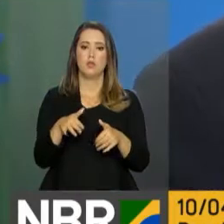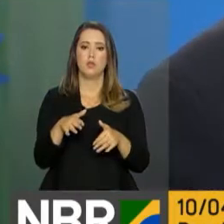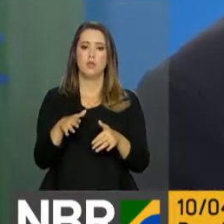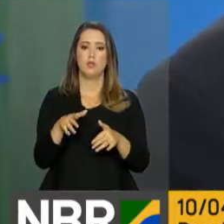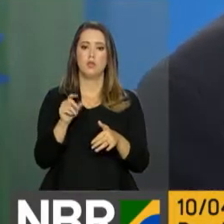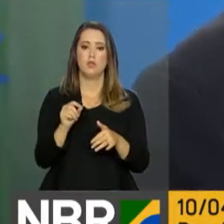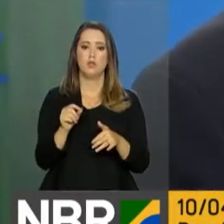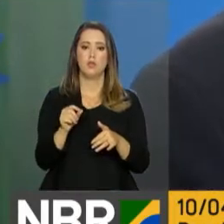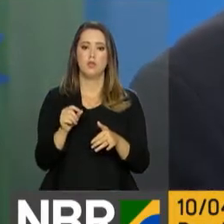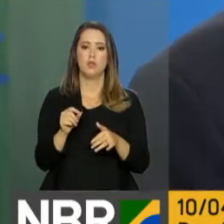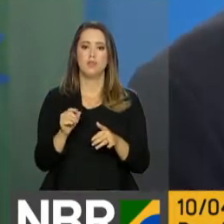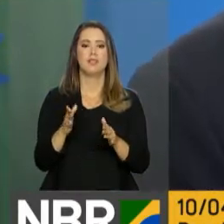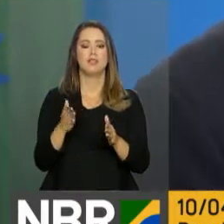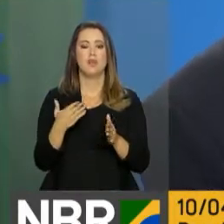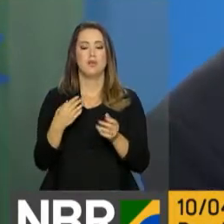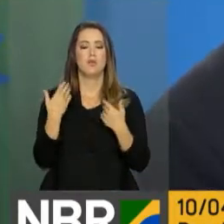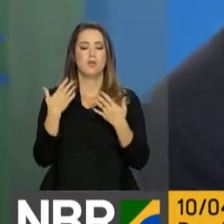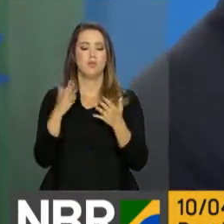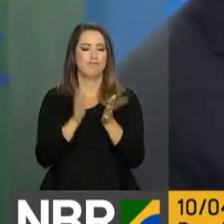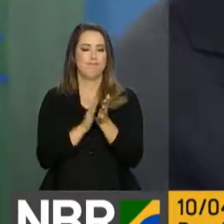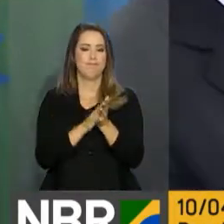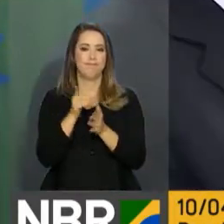palma. Então, vamos bater palma para o Guardia.